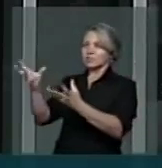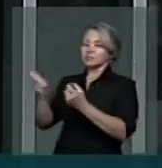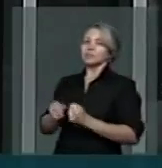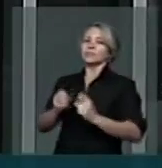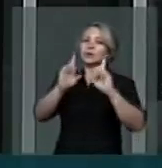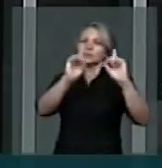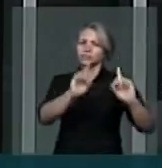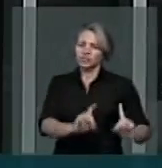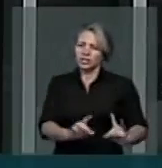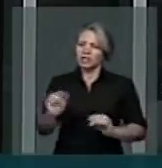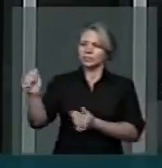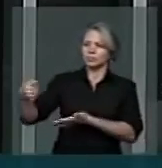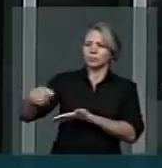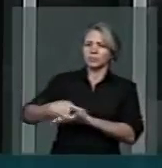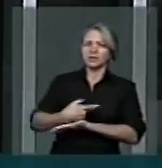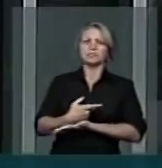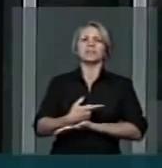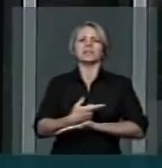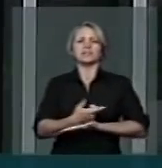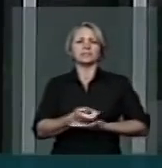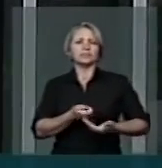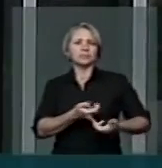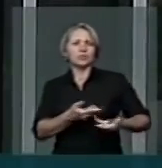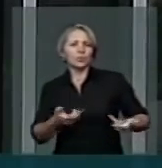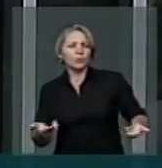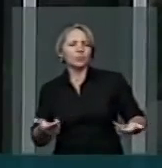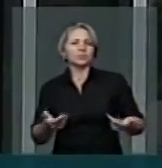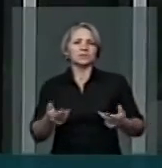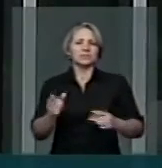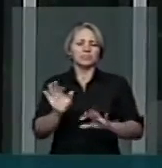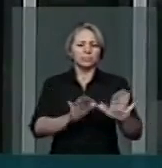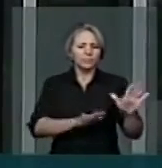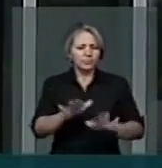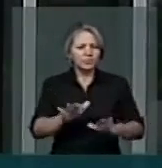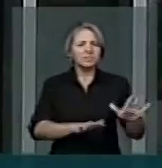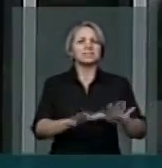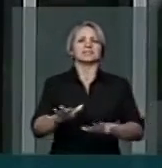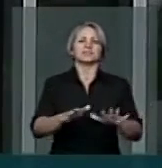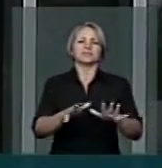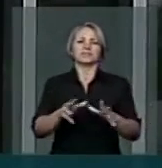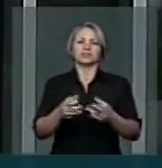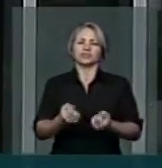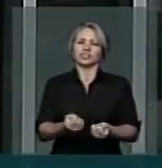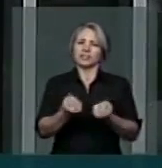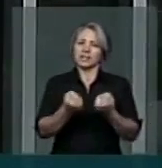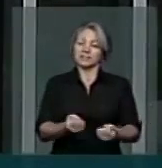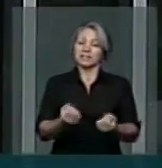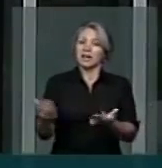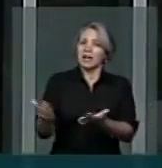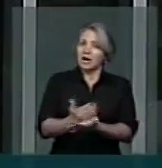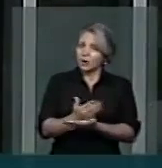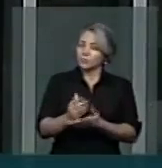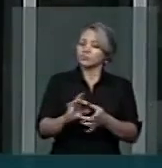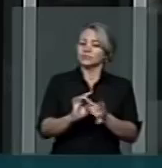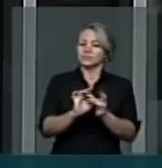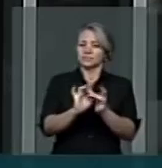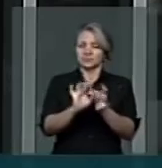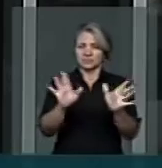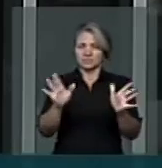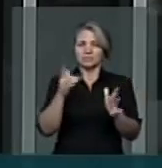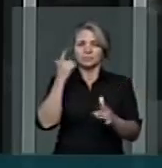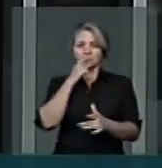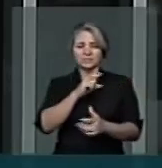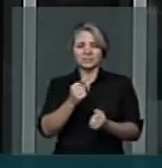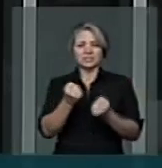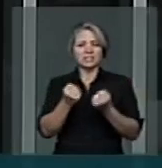pagamento de outorgas e pagamento de custos por movimentações de cargas. Vários foram autorizados para